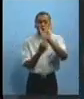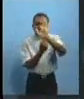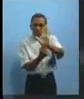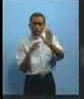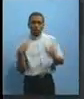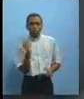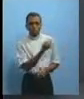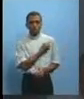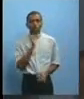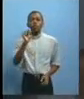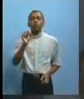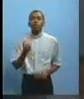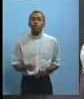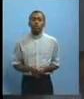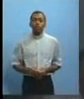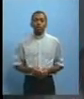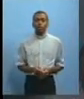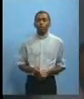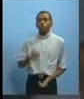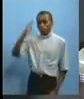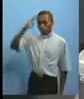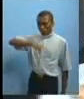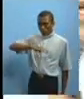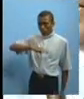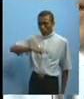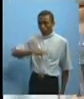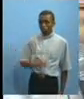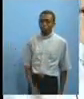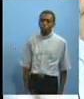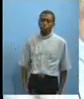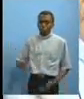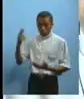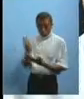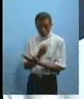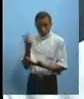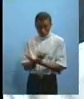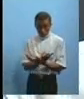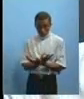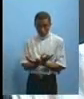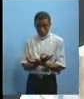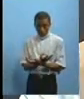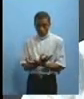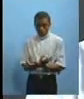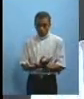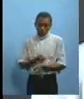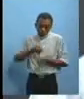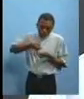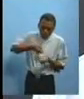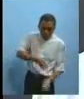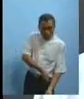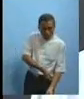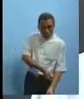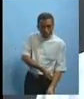Especialmente, aí vem um detalhe a mais Contra a primeira palavra que Paulo nos